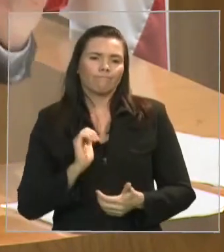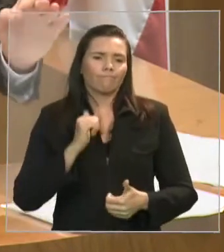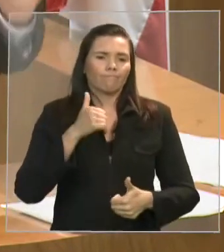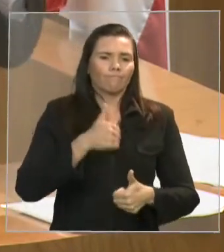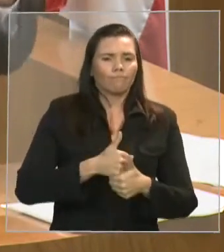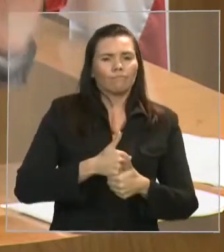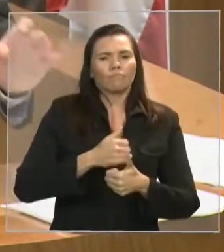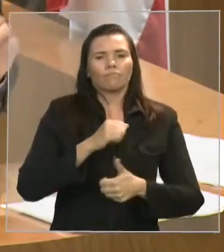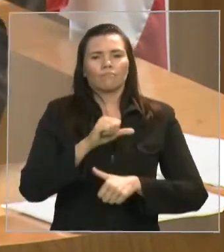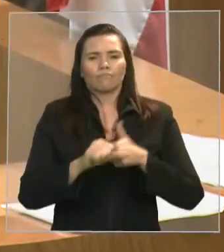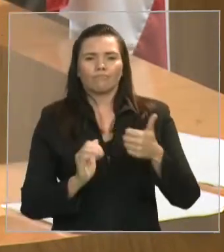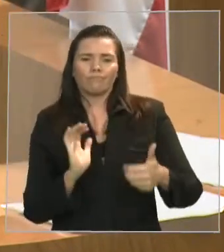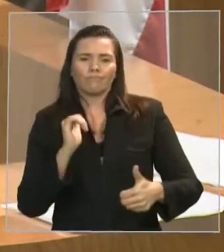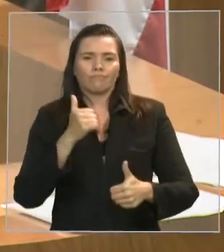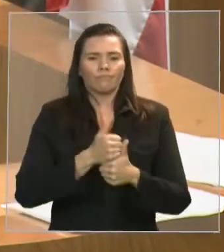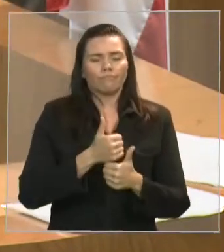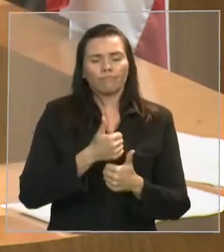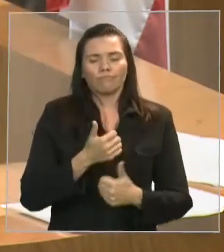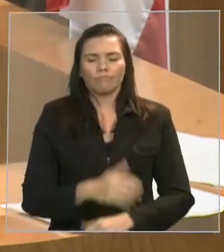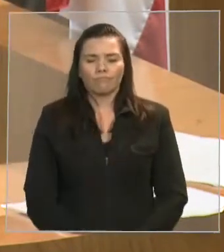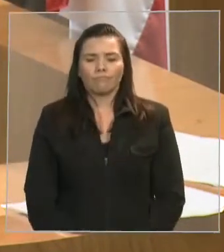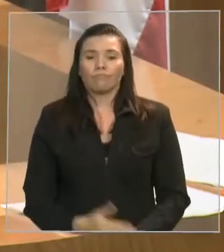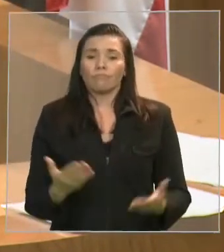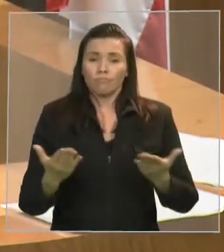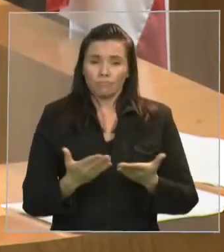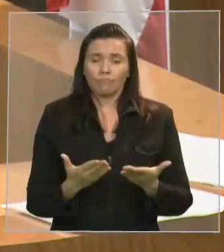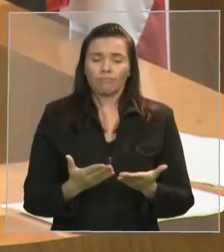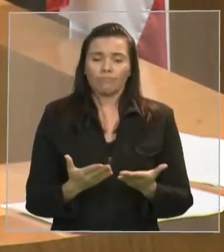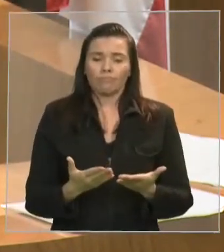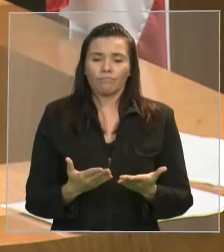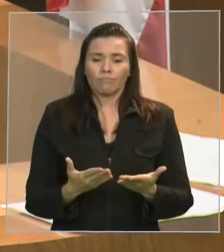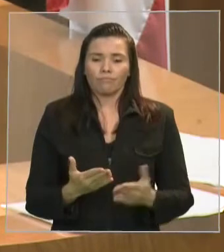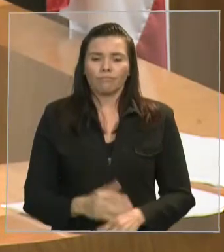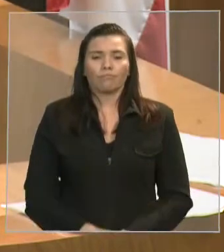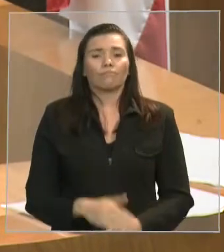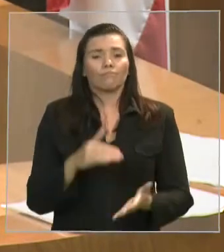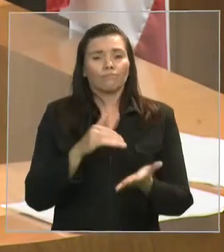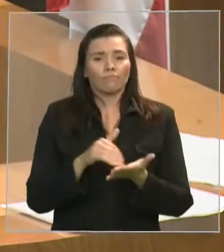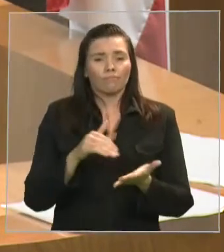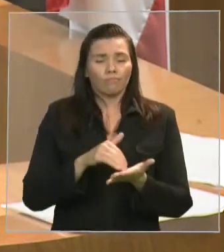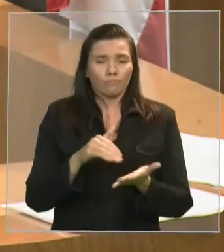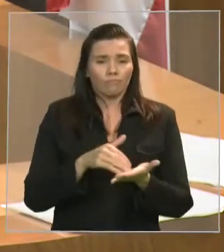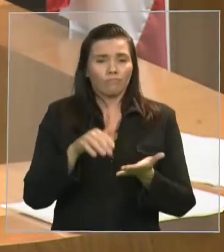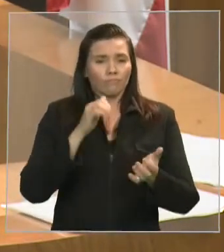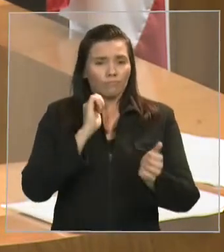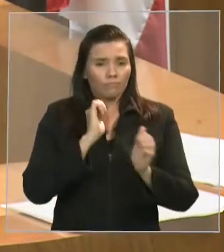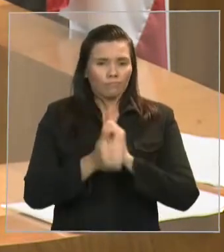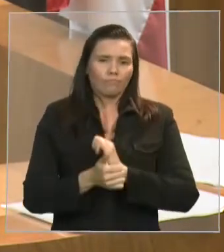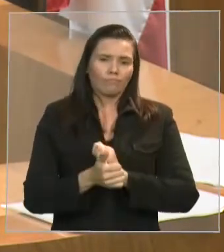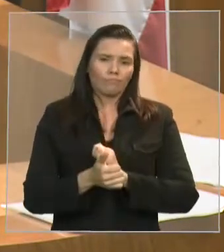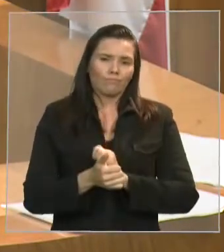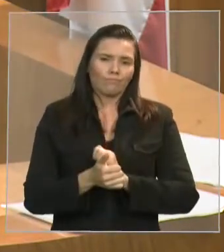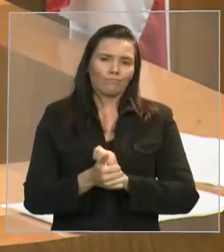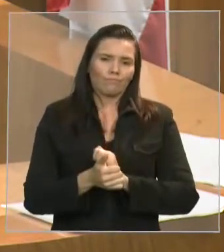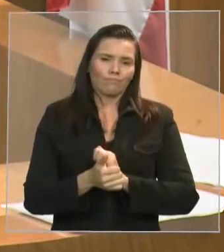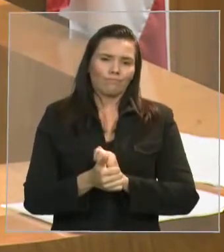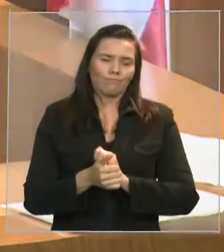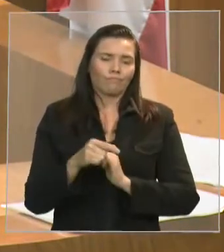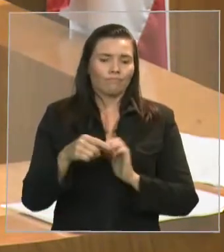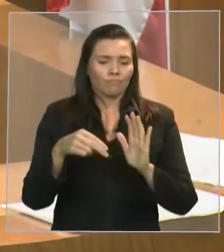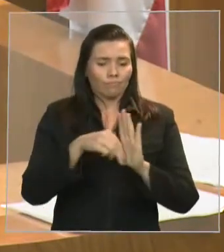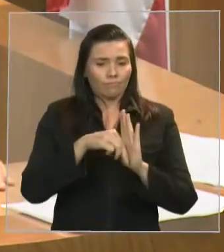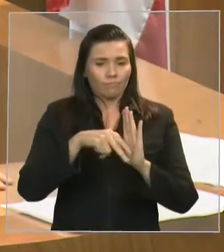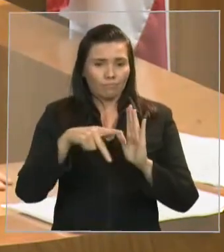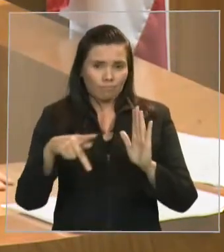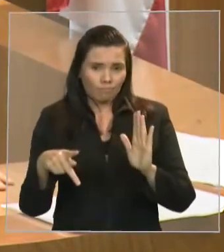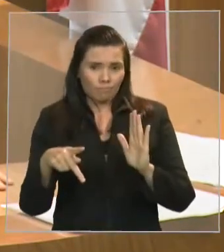Conselho Estadual de Esporte será escolhida pelo secretário de Estado de Esporte e Lazer,